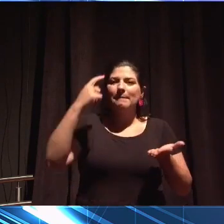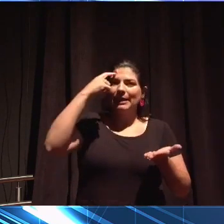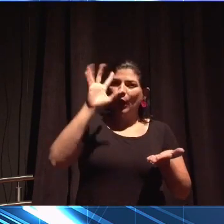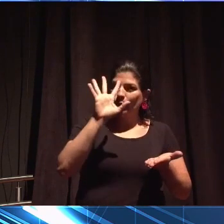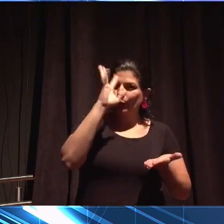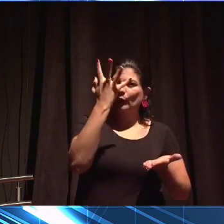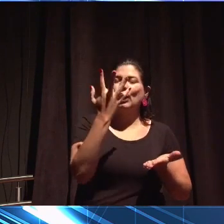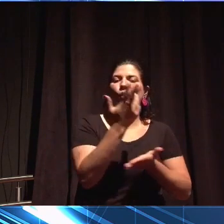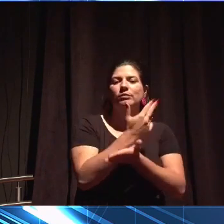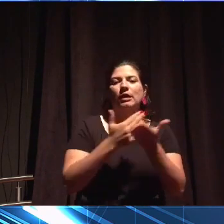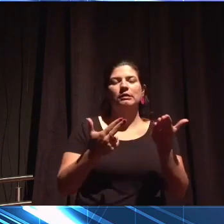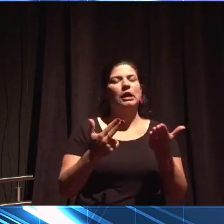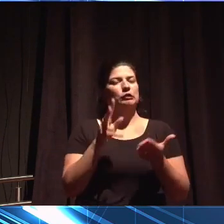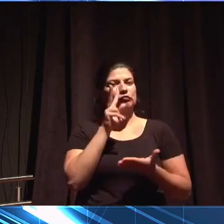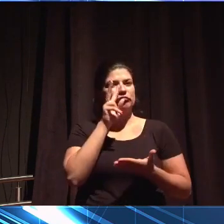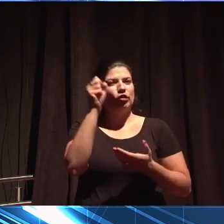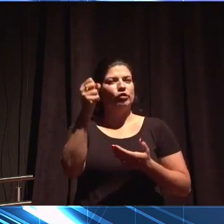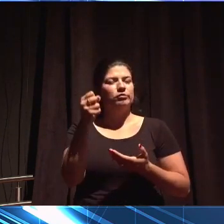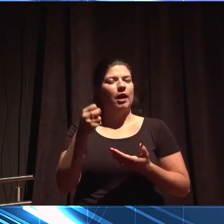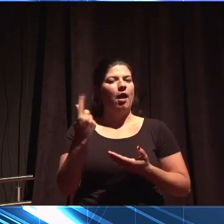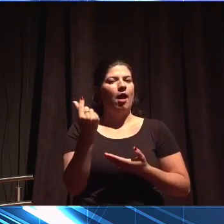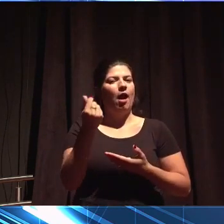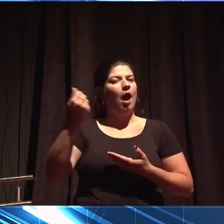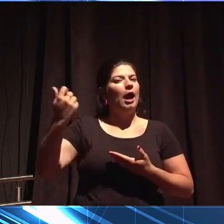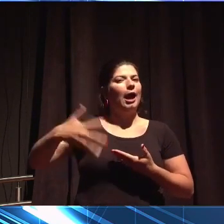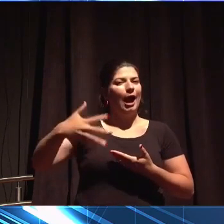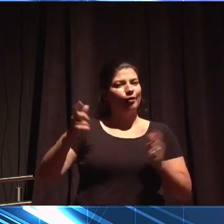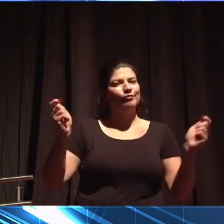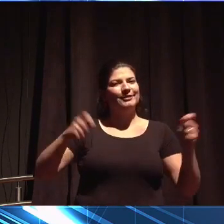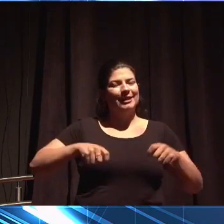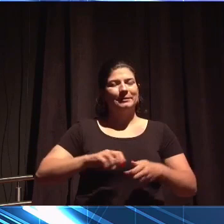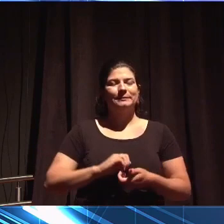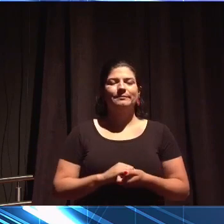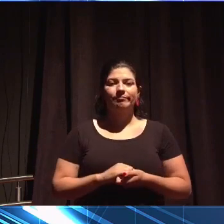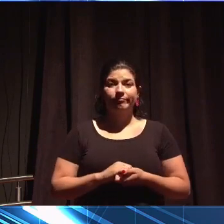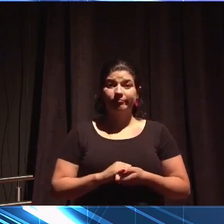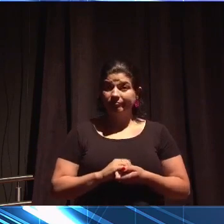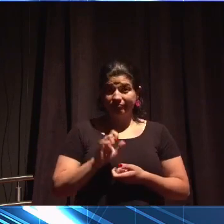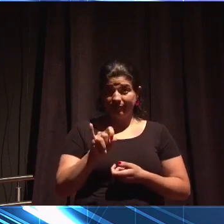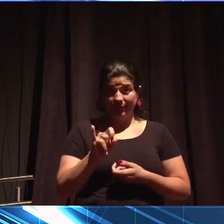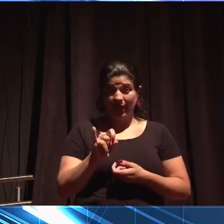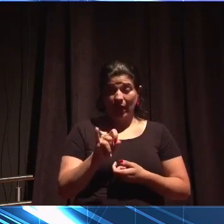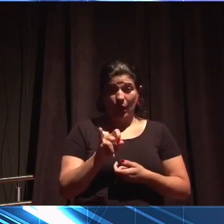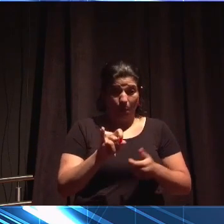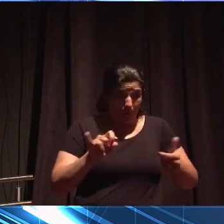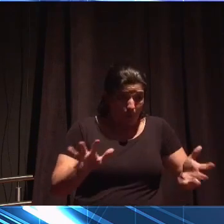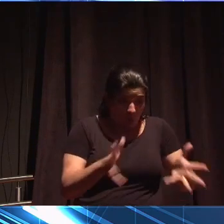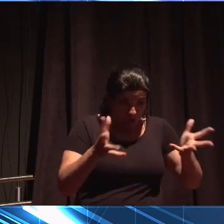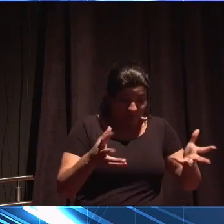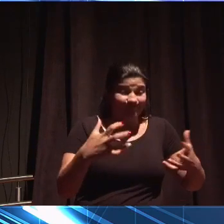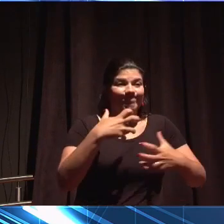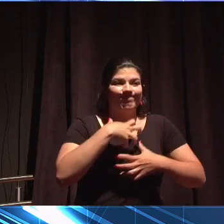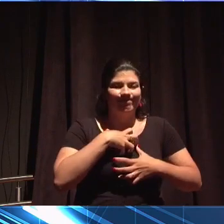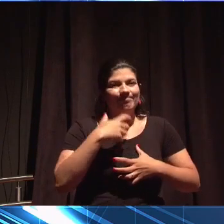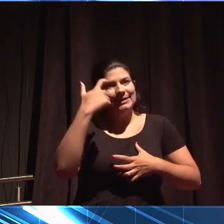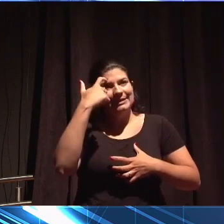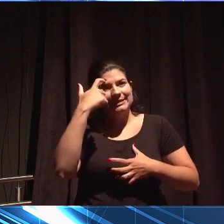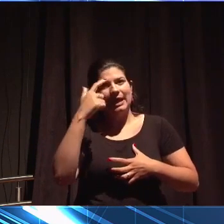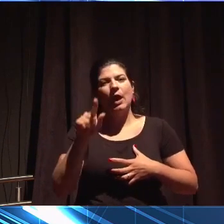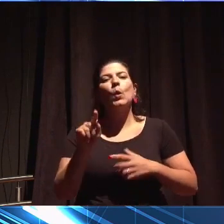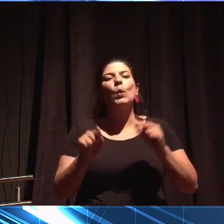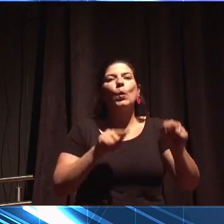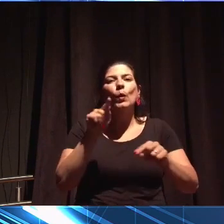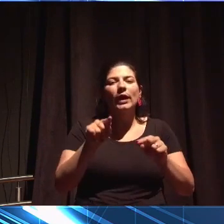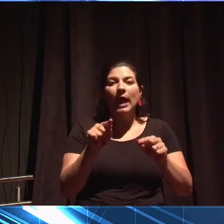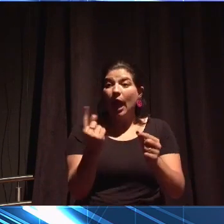solução mais robusto, né, mais caro. Exato. E assim, se vocês não tinham motivação para FinOps, pensem no bônus. Porque Exato. se